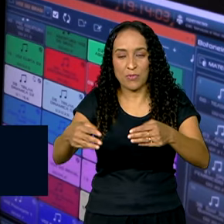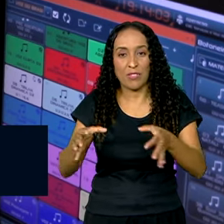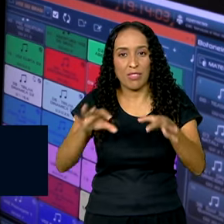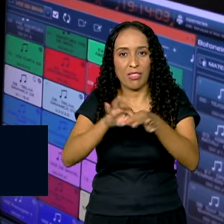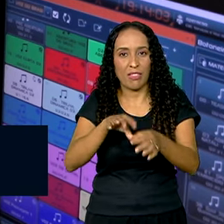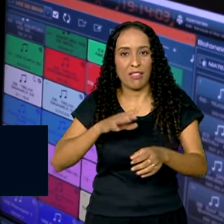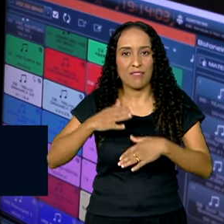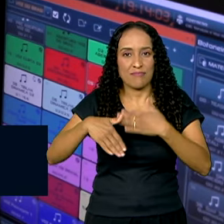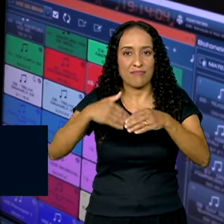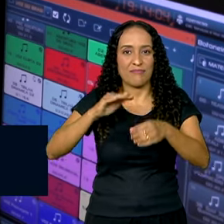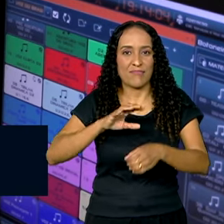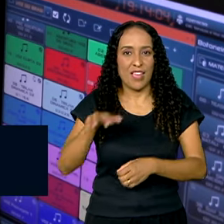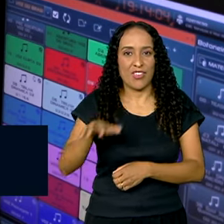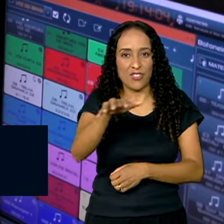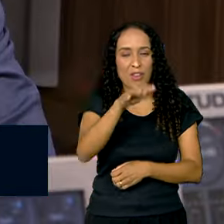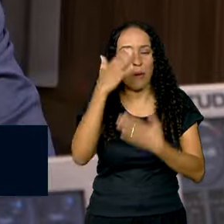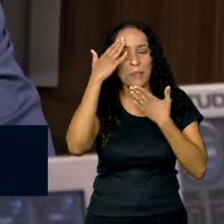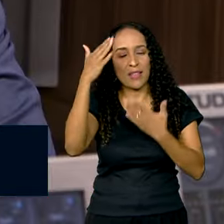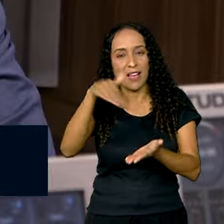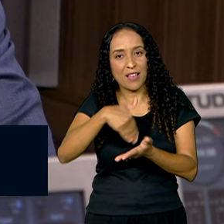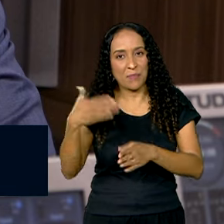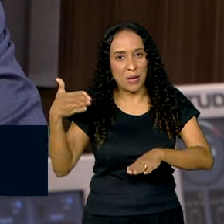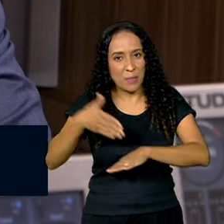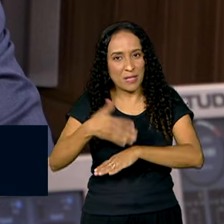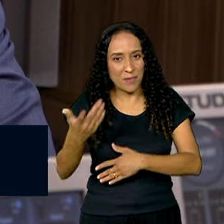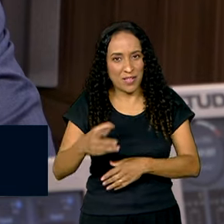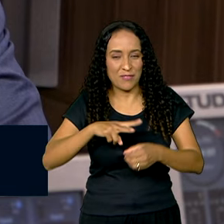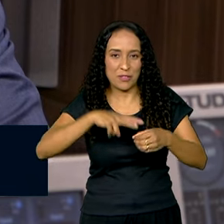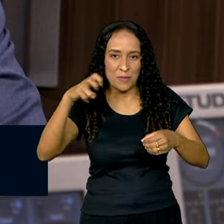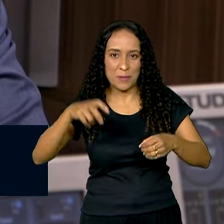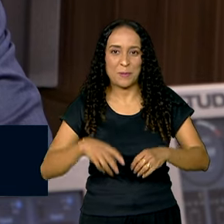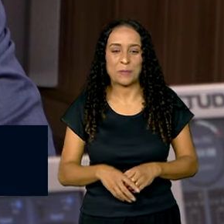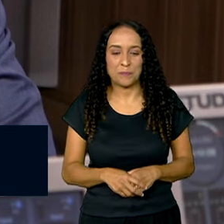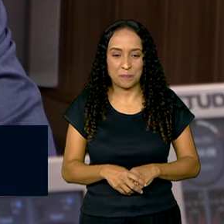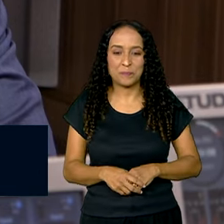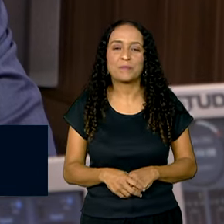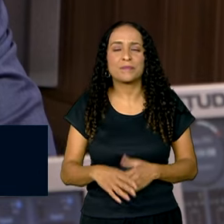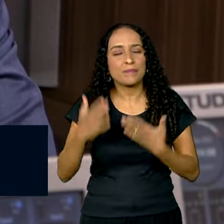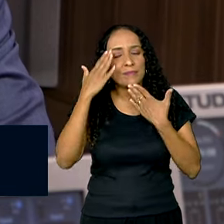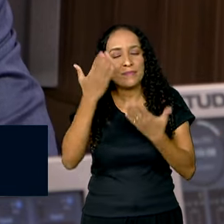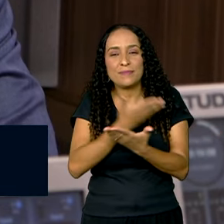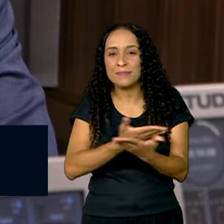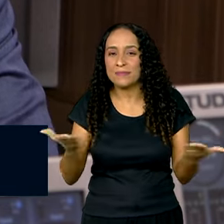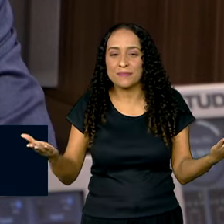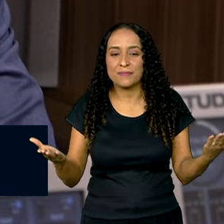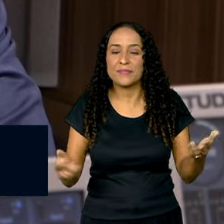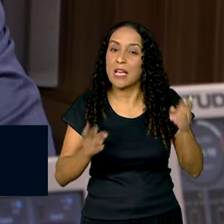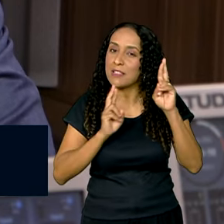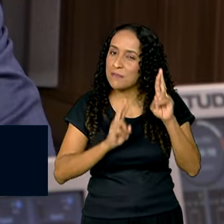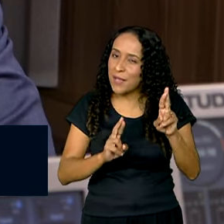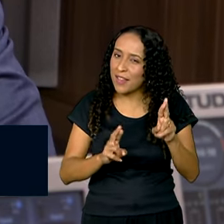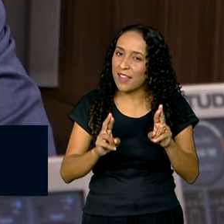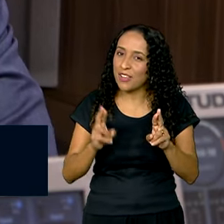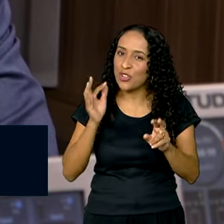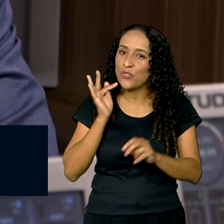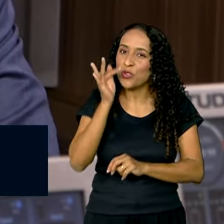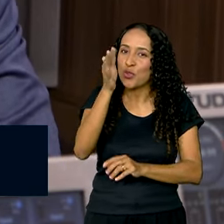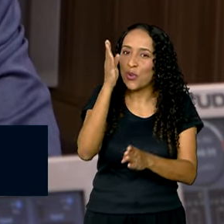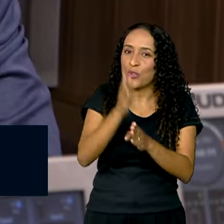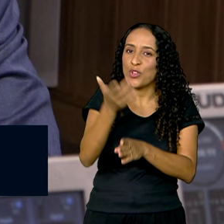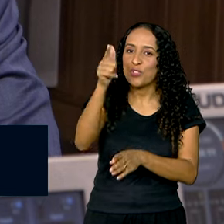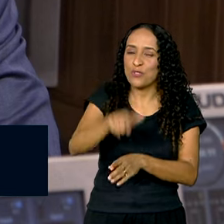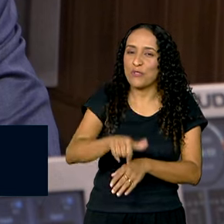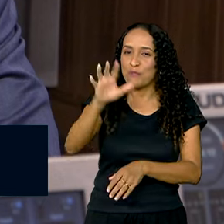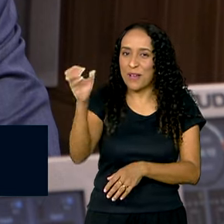e desenvolvimento Regional Obrigado secretária pela participação na voz do Brasil Obrigado a todos e esperamos revê-los em breve aí com